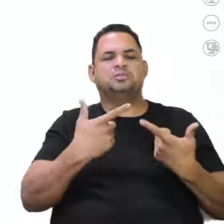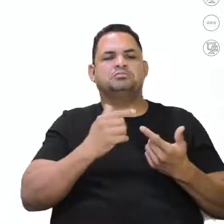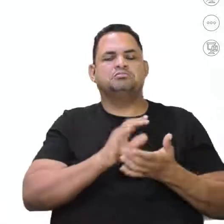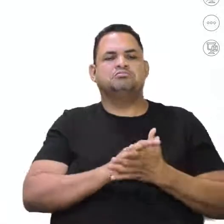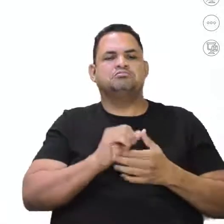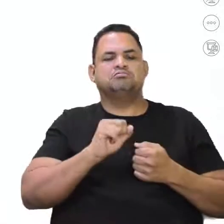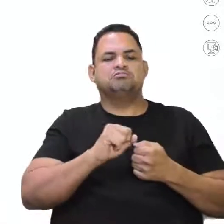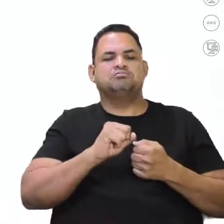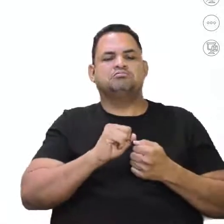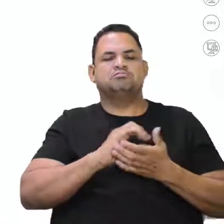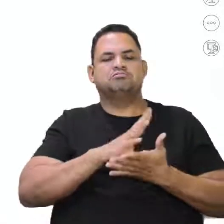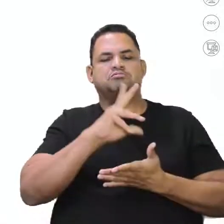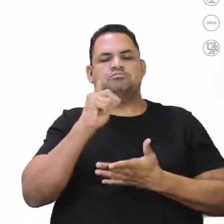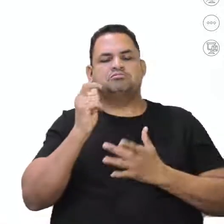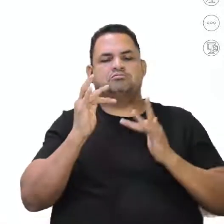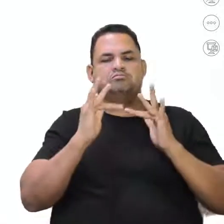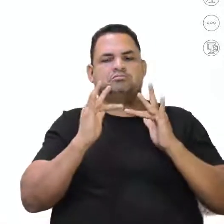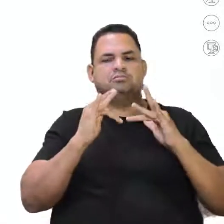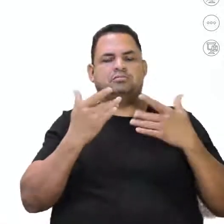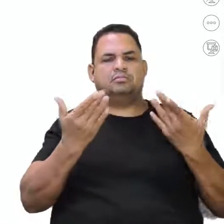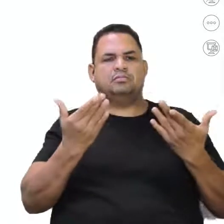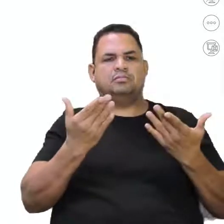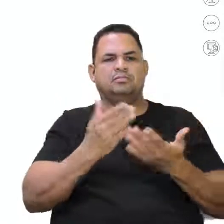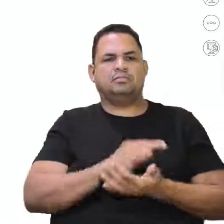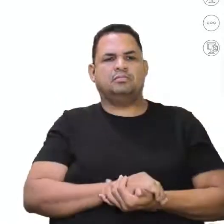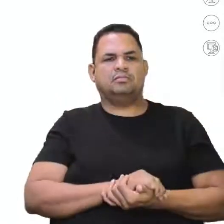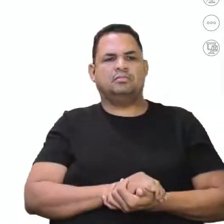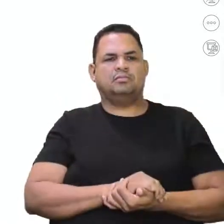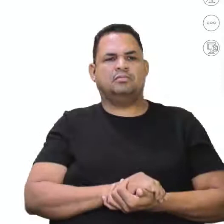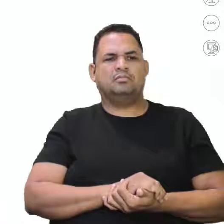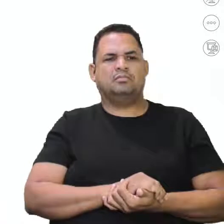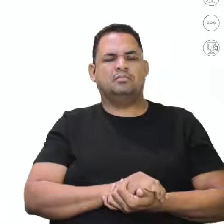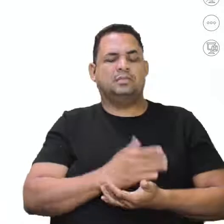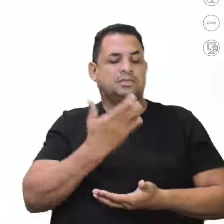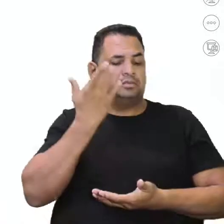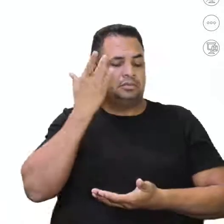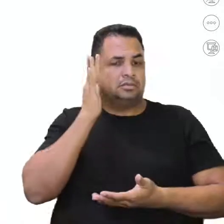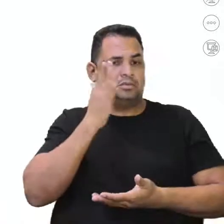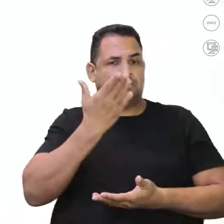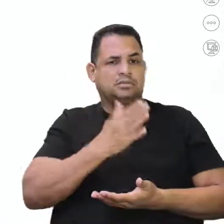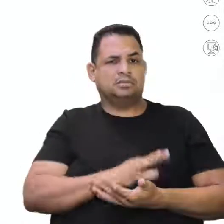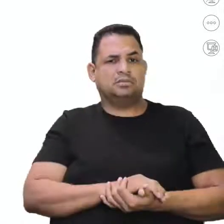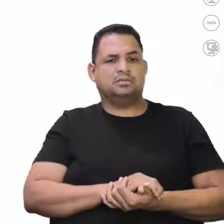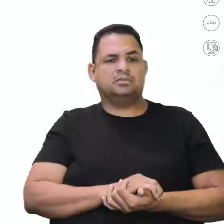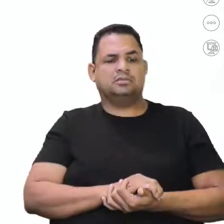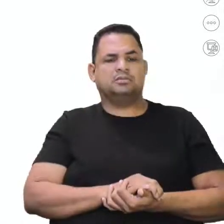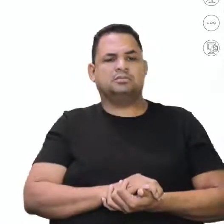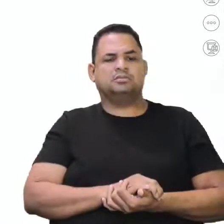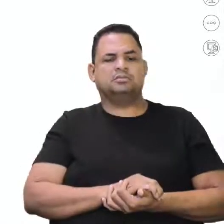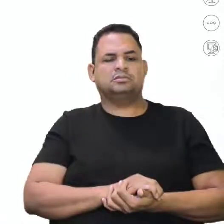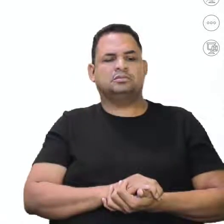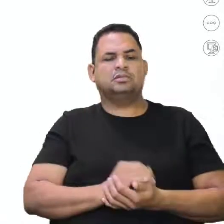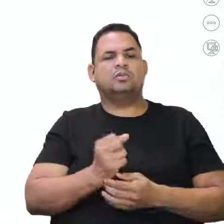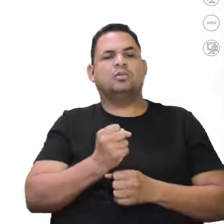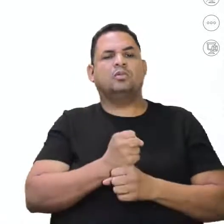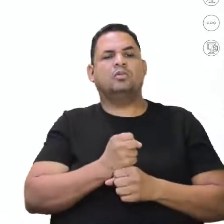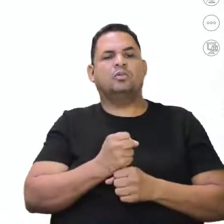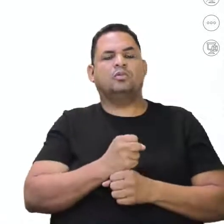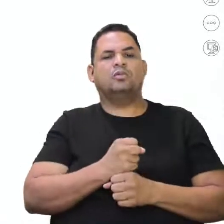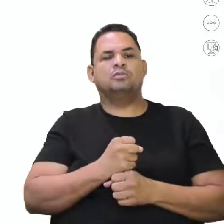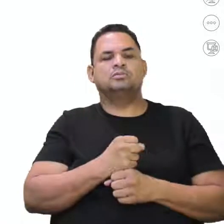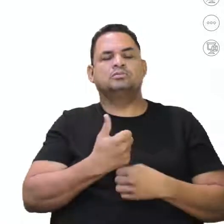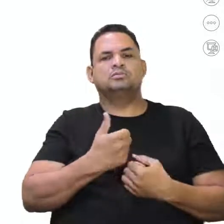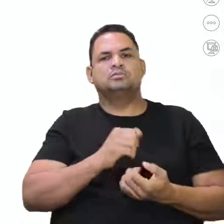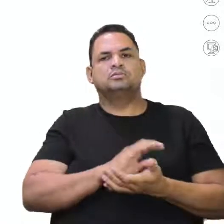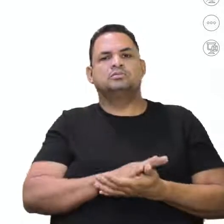namoradas fazer no Dia dos Namorados on a leap year. Para quem não sabe, leap year é ano bissexto, né?